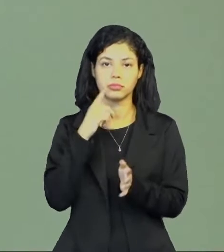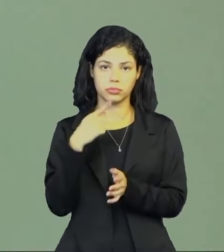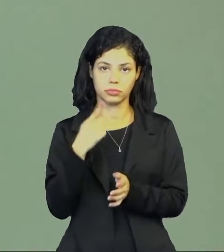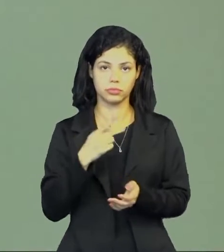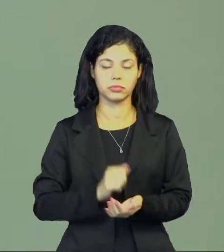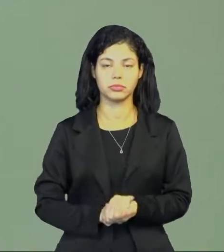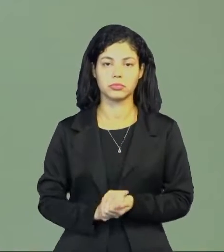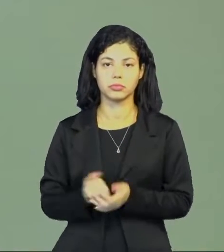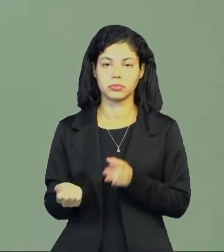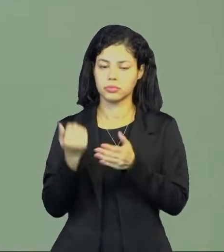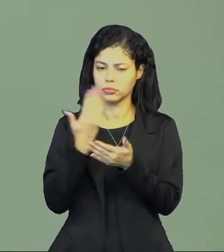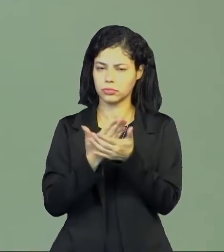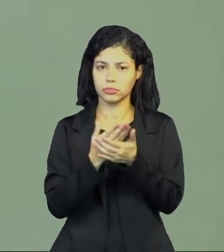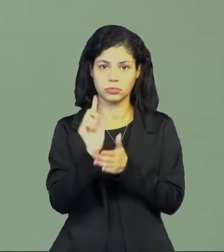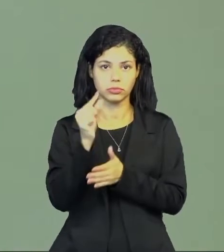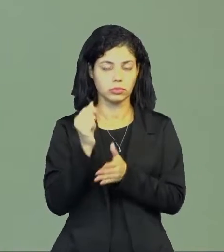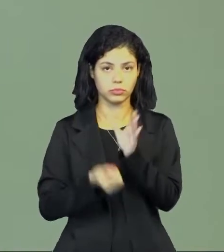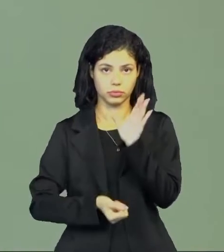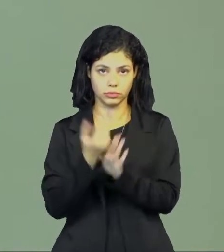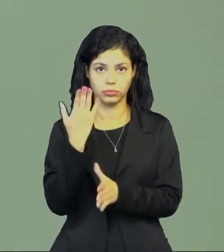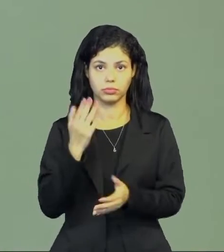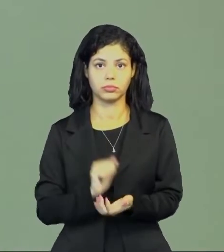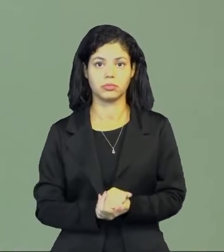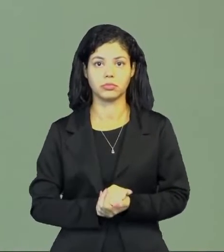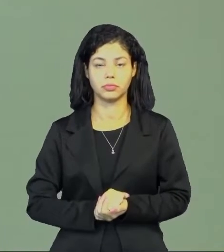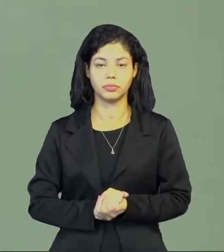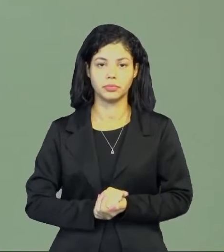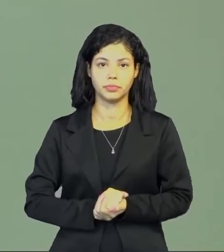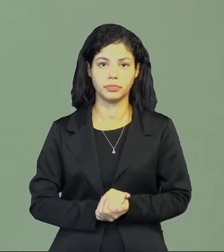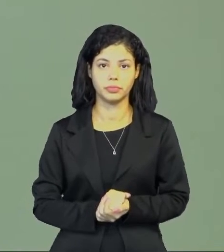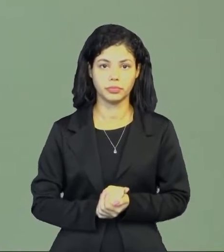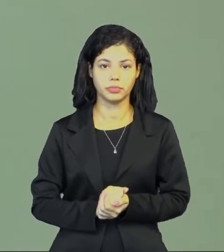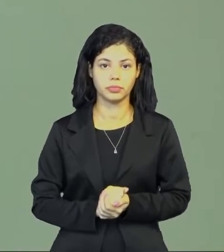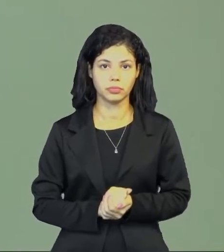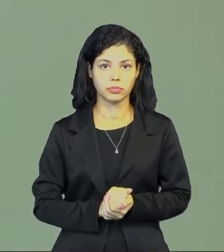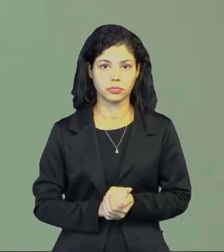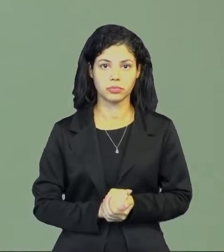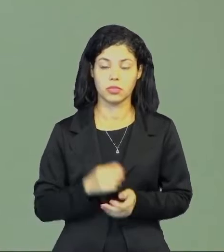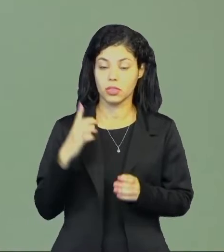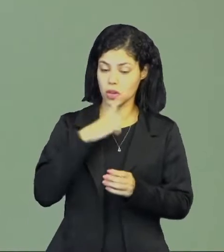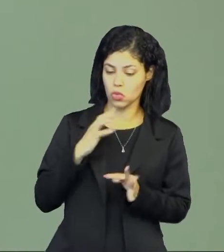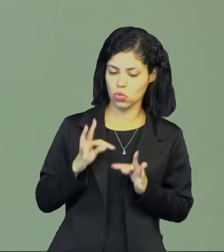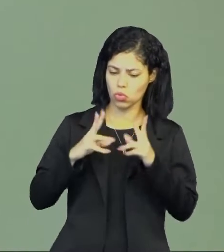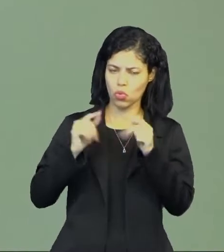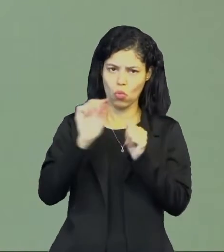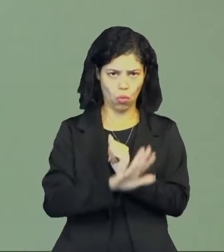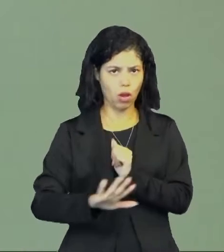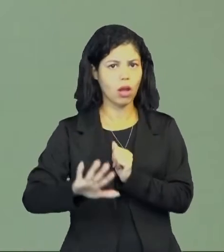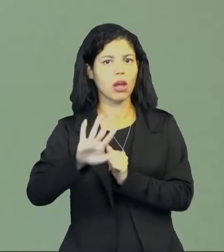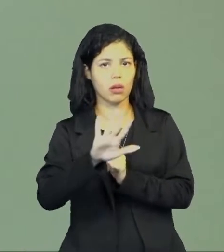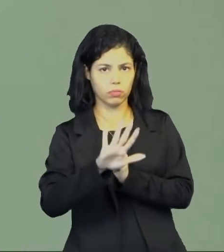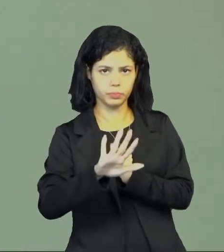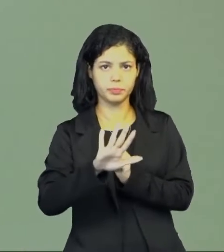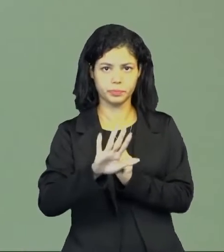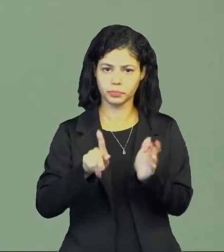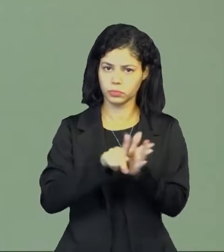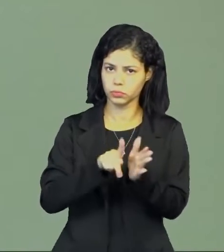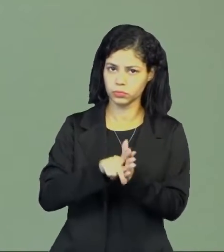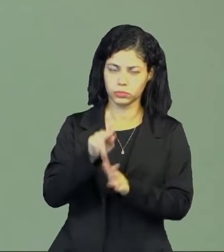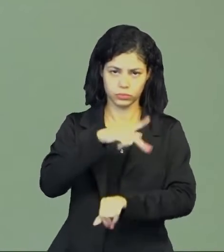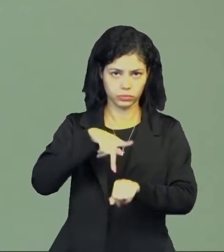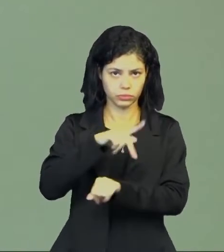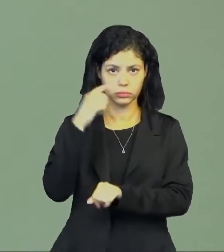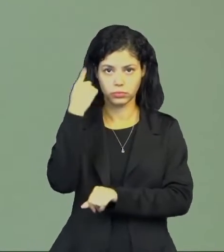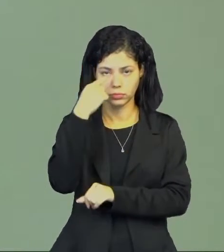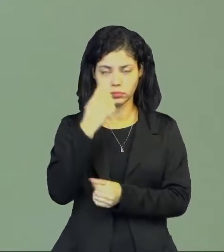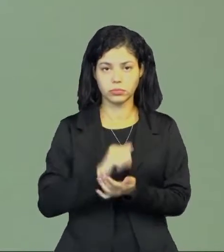estudar um pouquinho da origem do espanhol, ela se origina justamente da formação, né? Tem tudo a ver da formação desse país aí, da